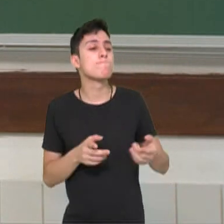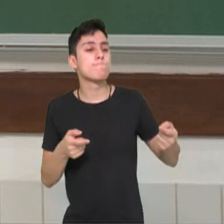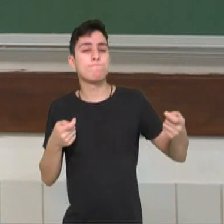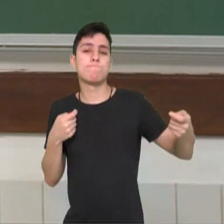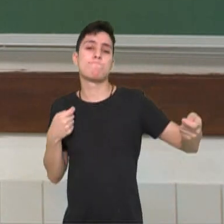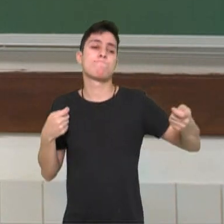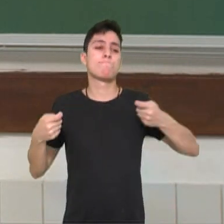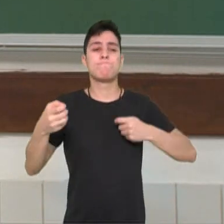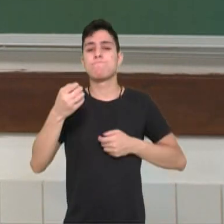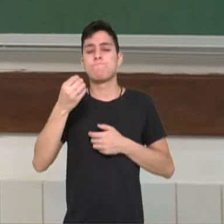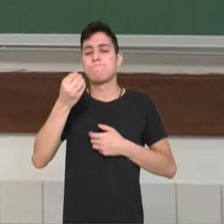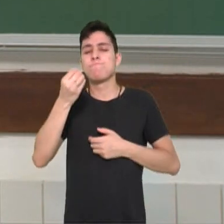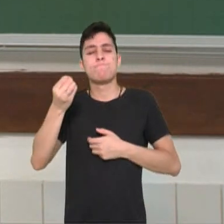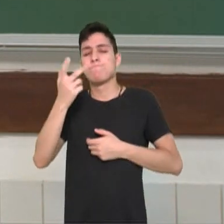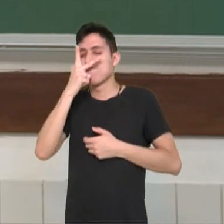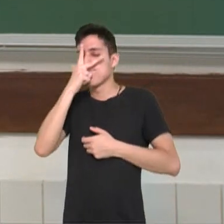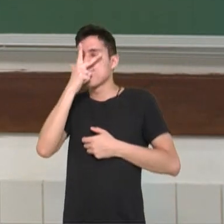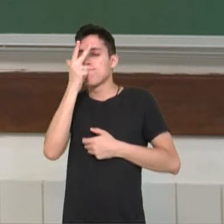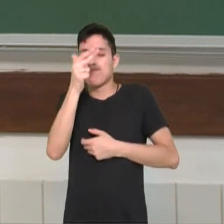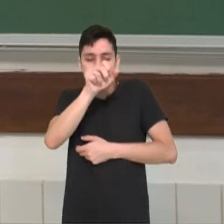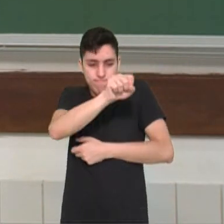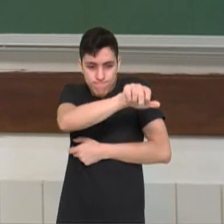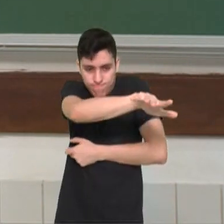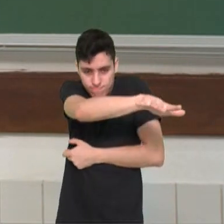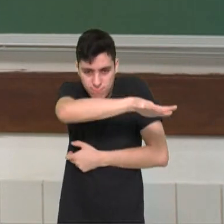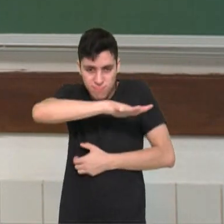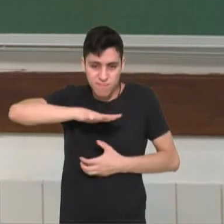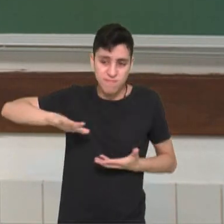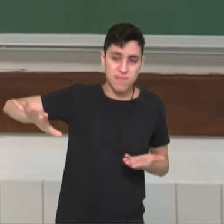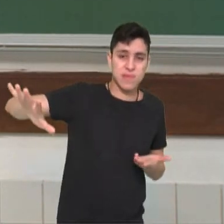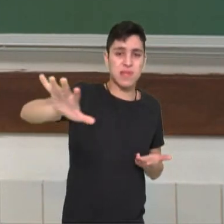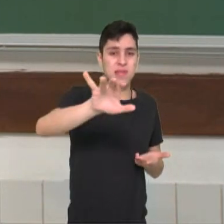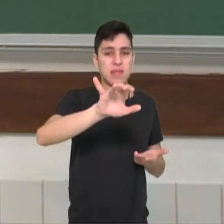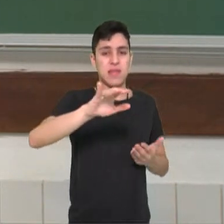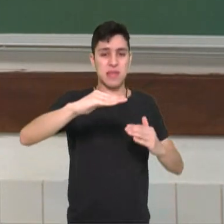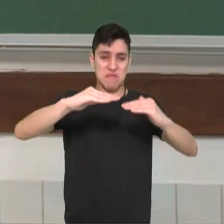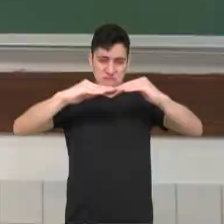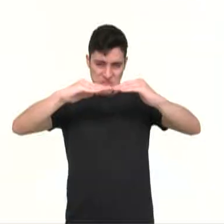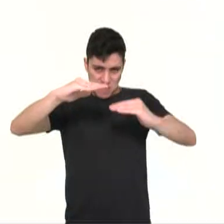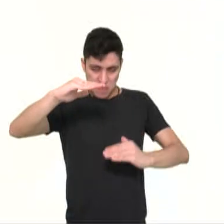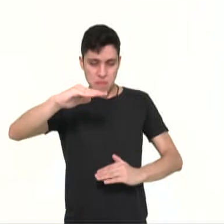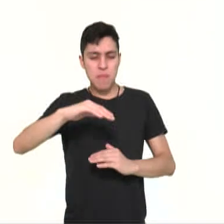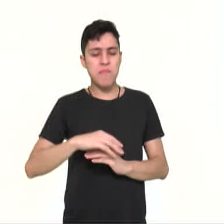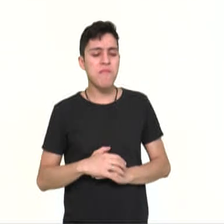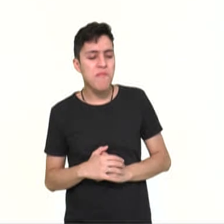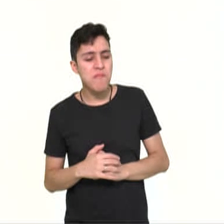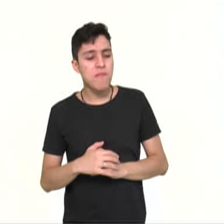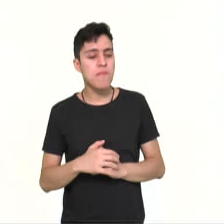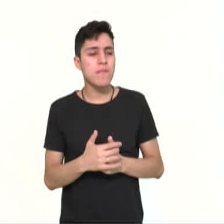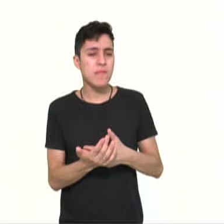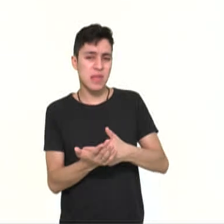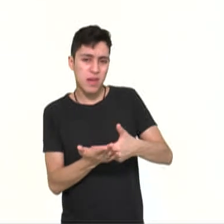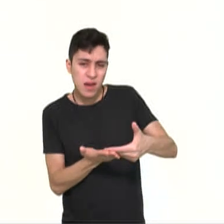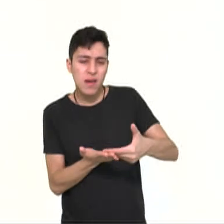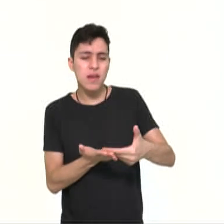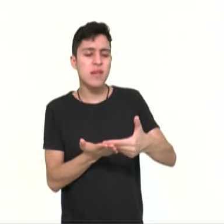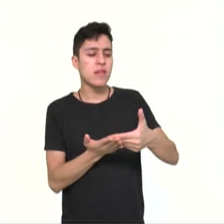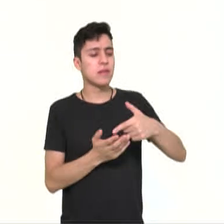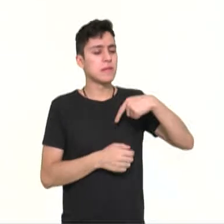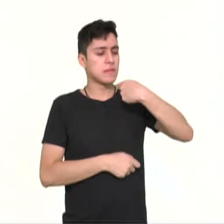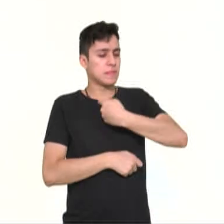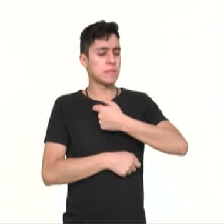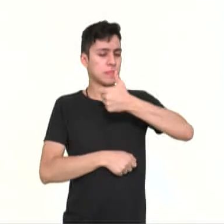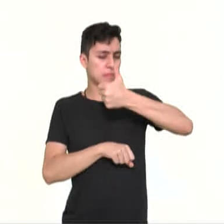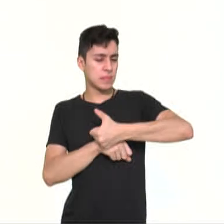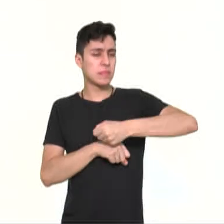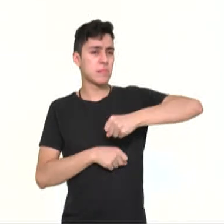boa parte da região, ali do império, né, abaixo do Sahel, e ele vai estabelecer-se como um soberano do